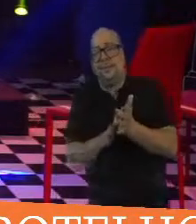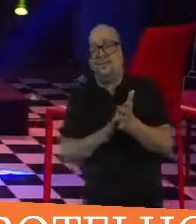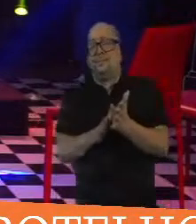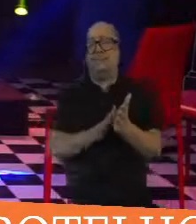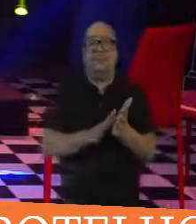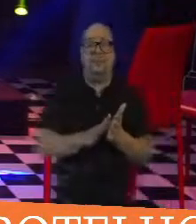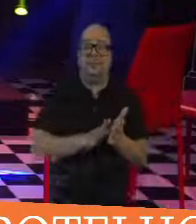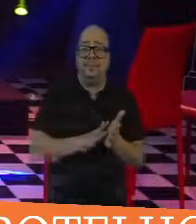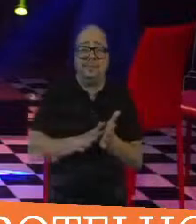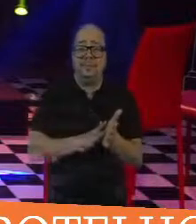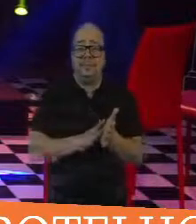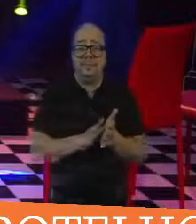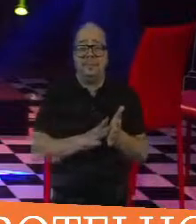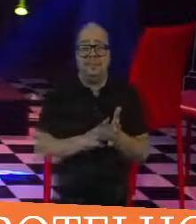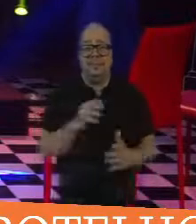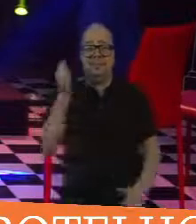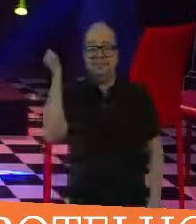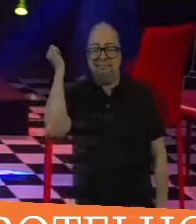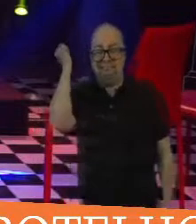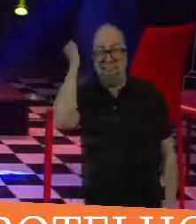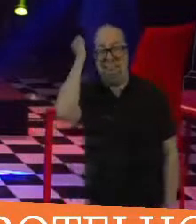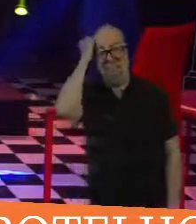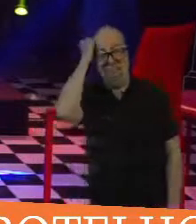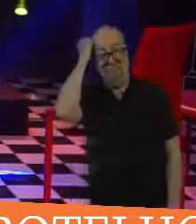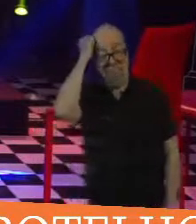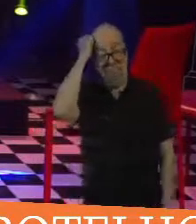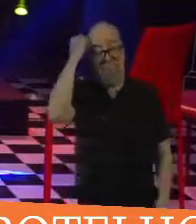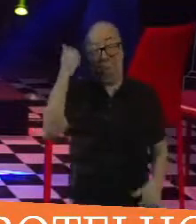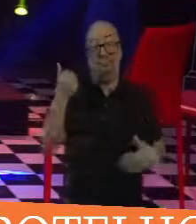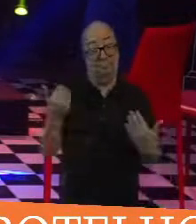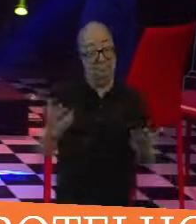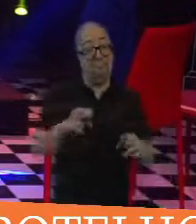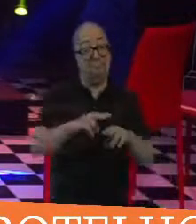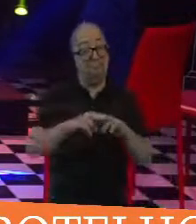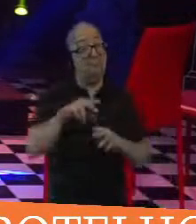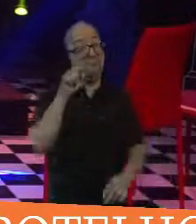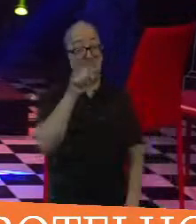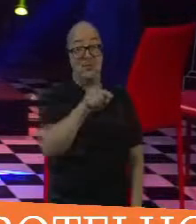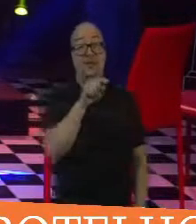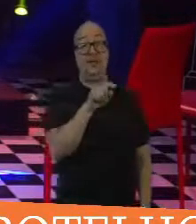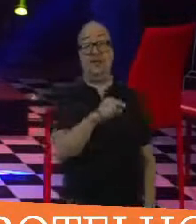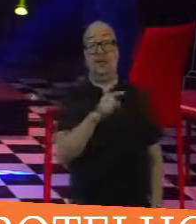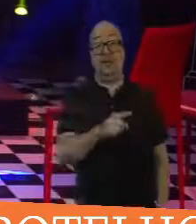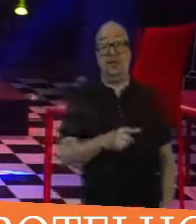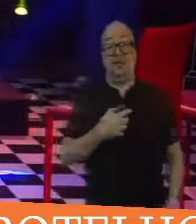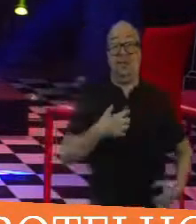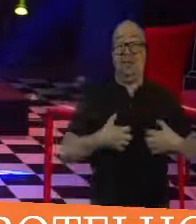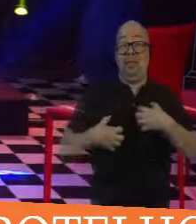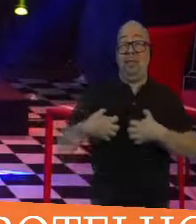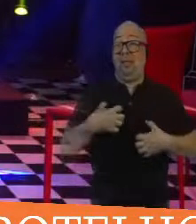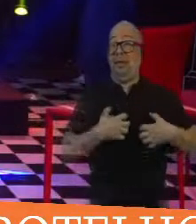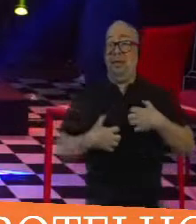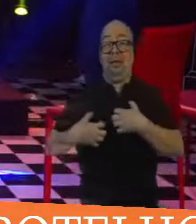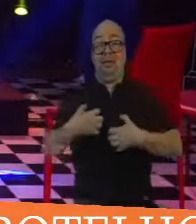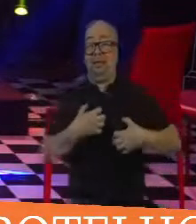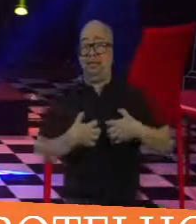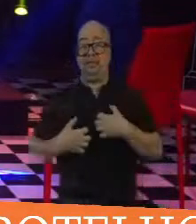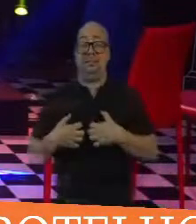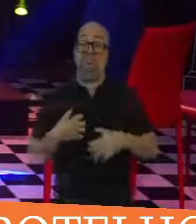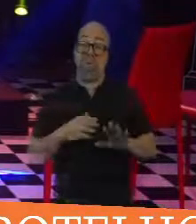notar. O remorso talvez seja a causa do seu desespero.